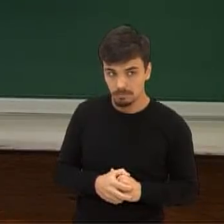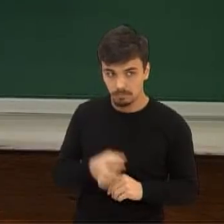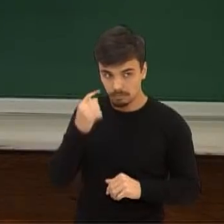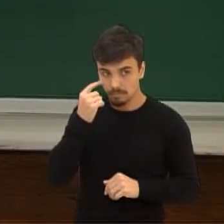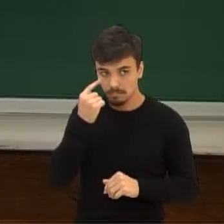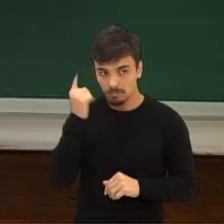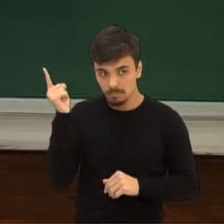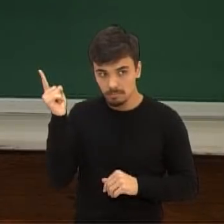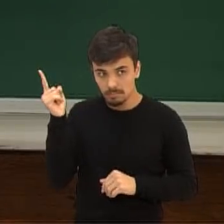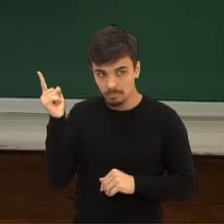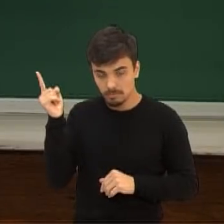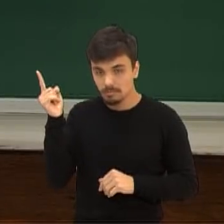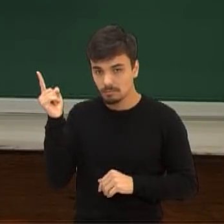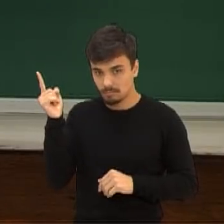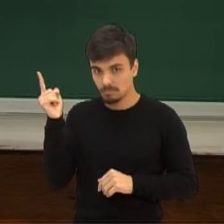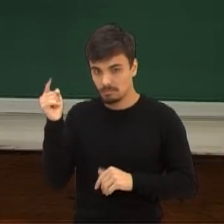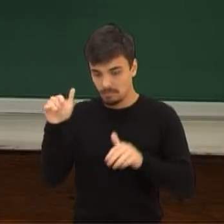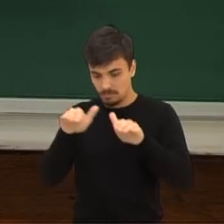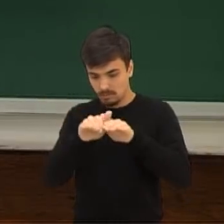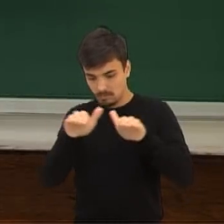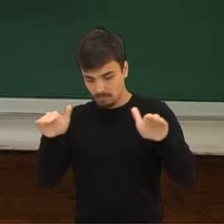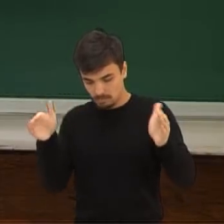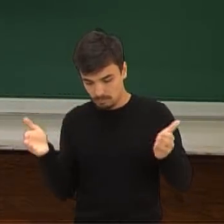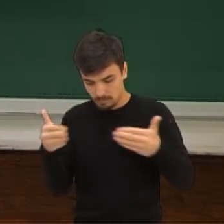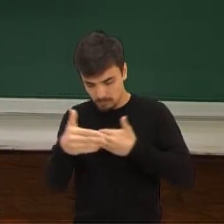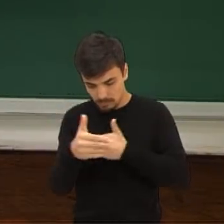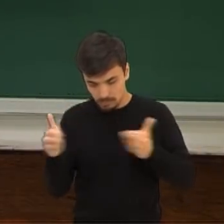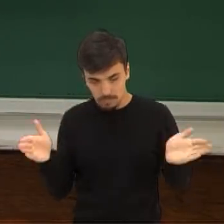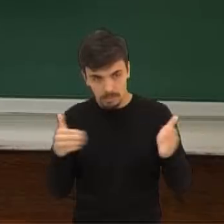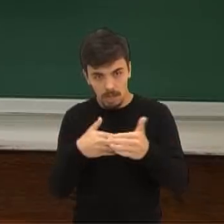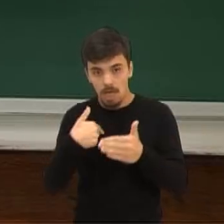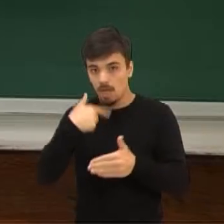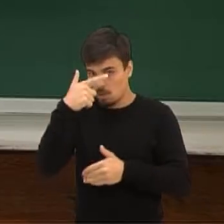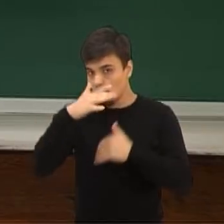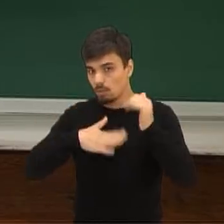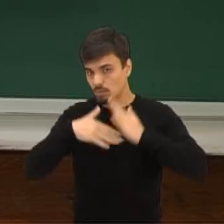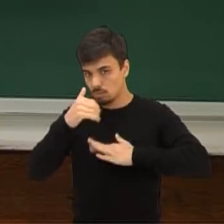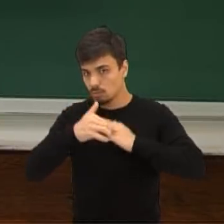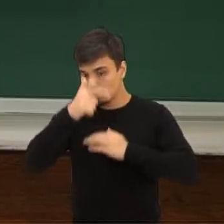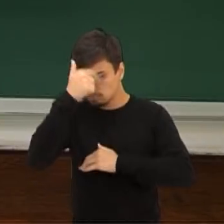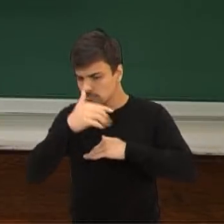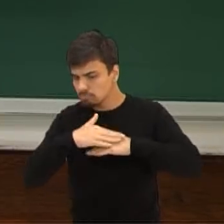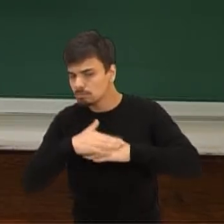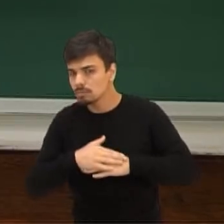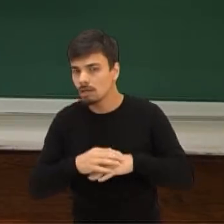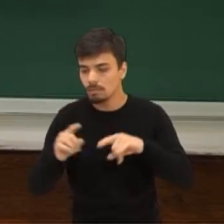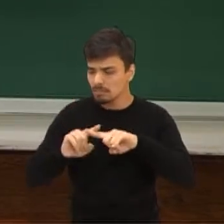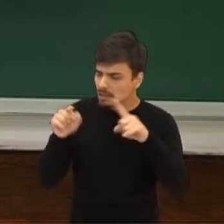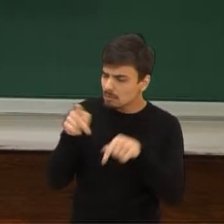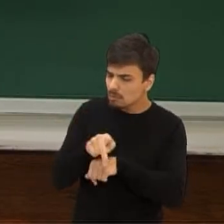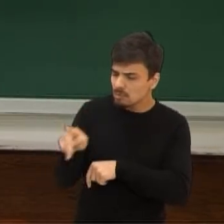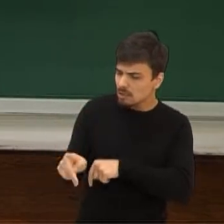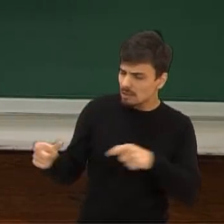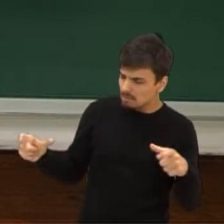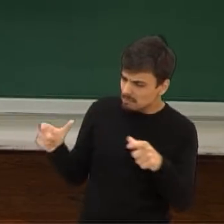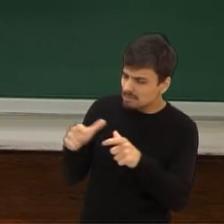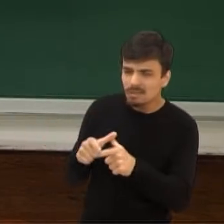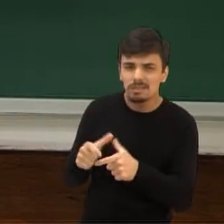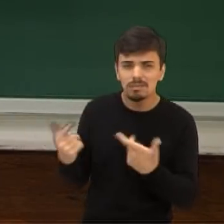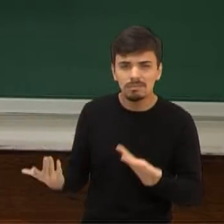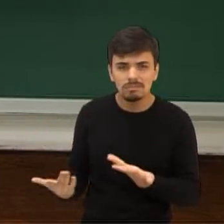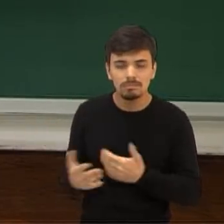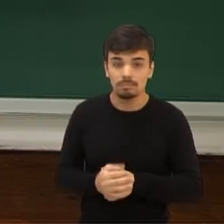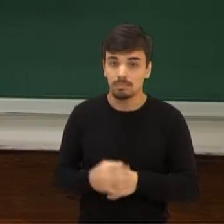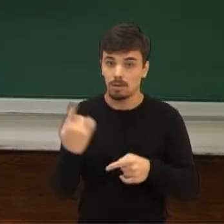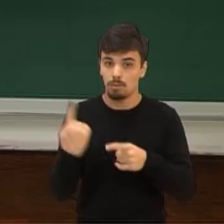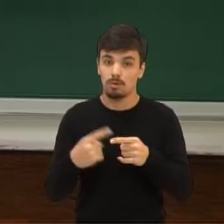está aqui, é esta aqui que a prof construiu. Prof, mas ela está muito menor. Porque